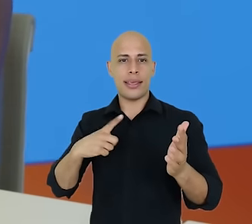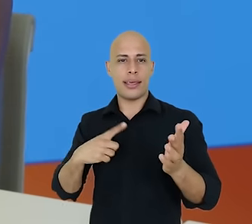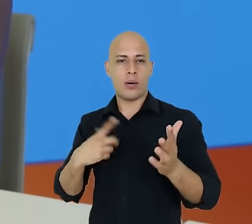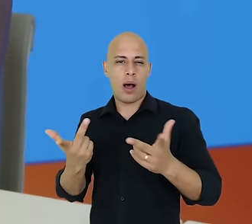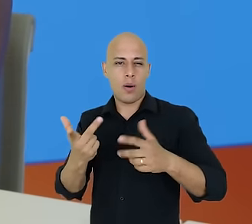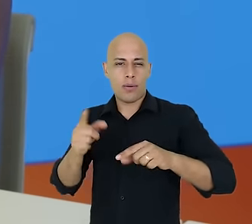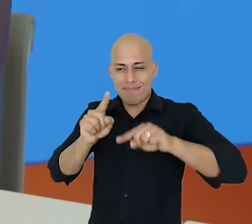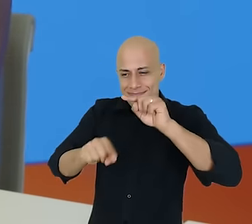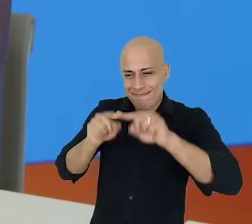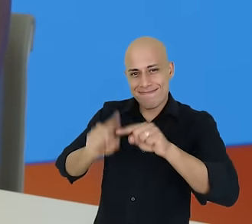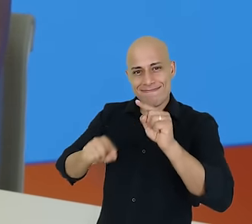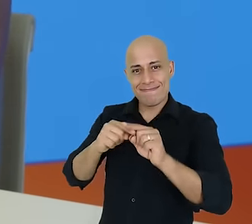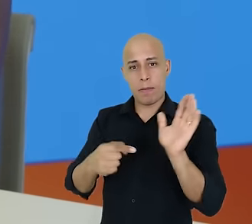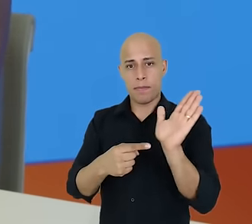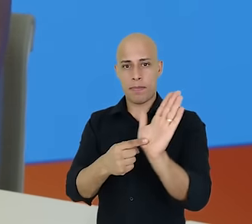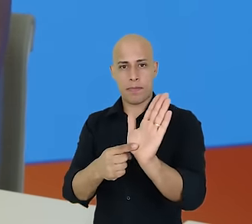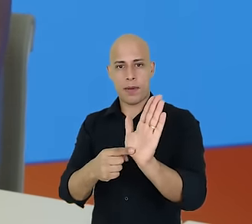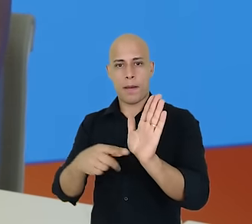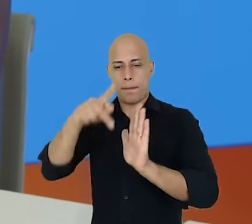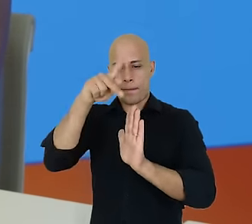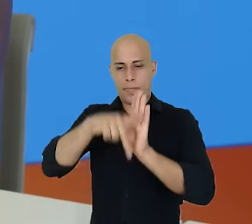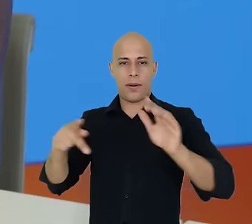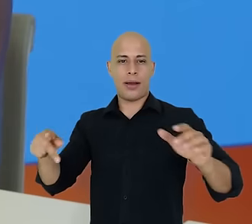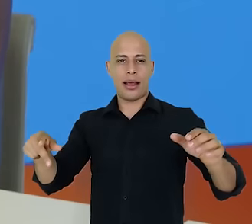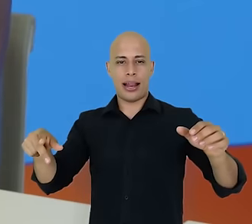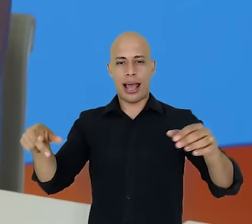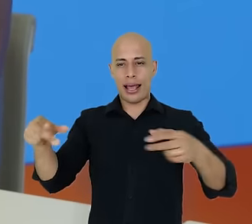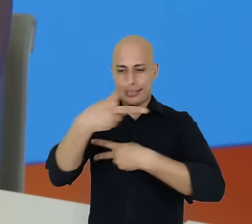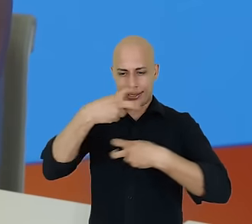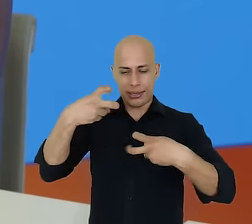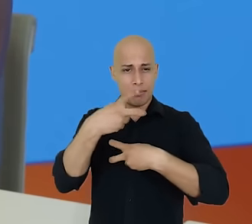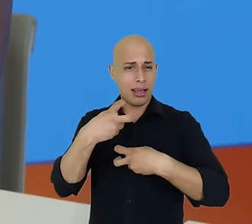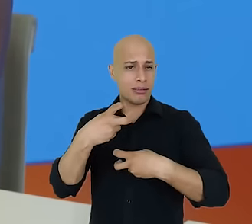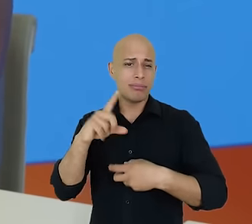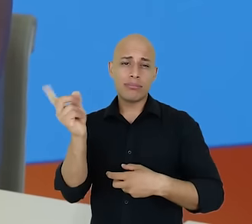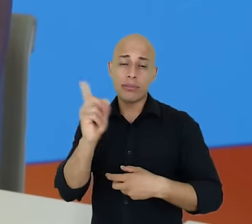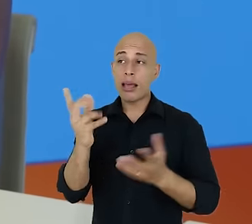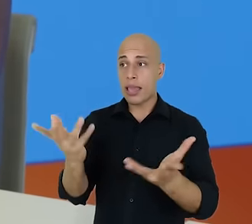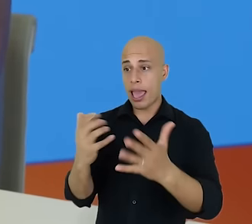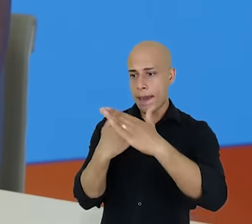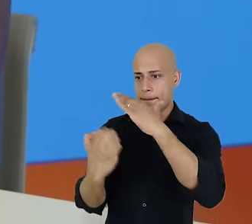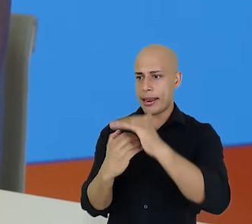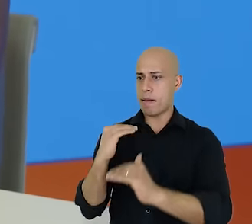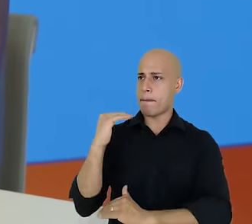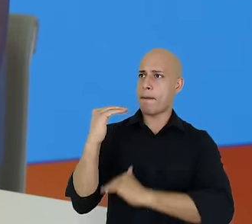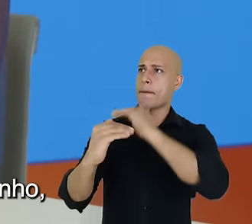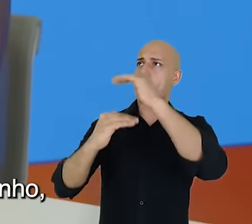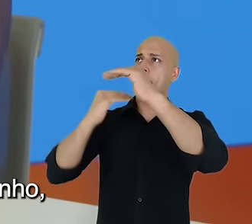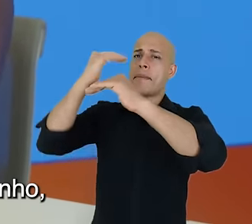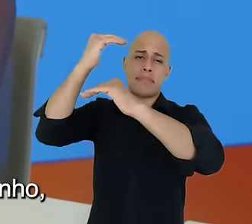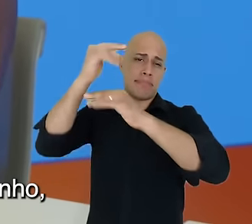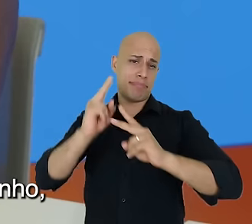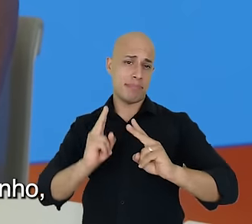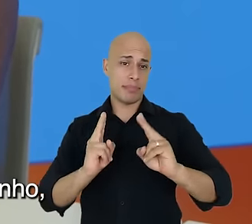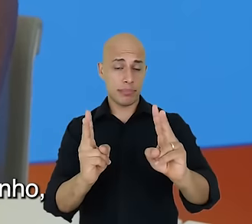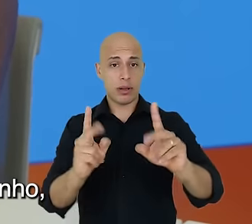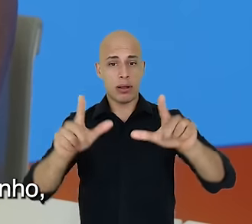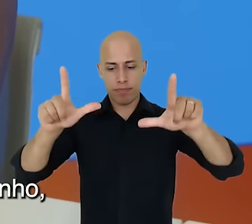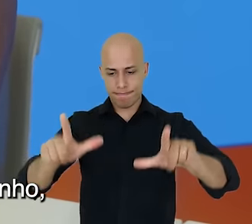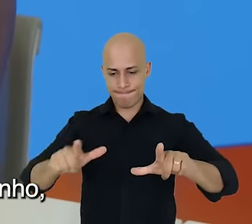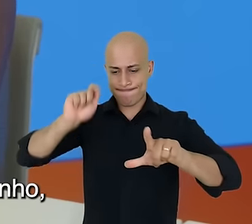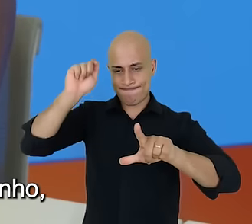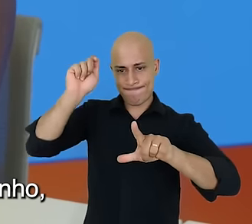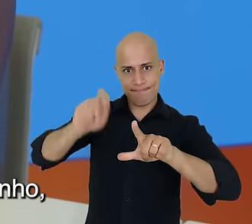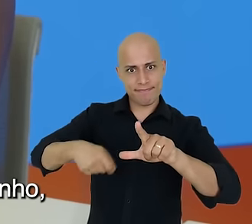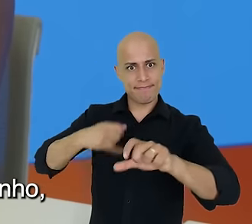ficar eternamente usando o programa do sebrai não é essa a ideia a ideia é a empresa crescer a empresa se desenvolver então o certificado digital quando